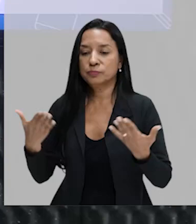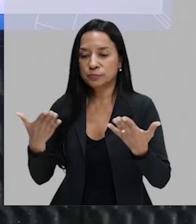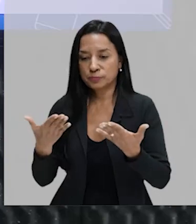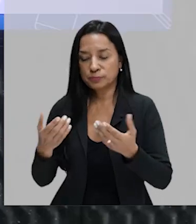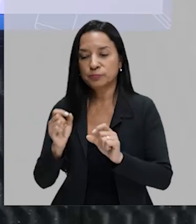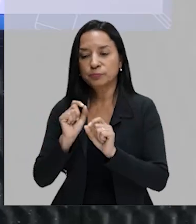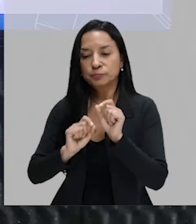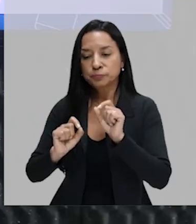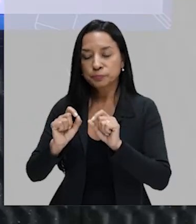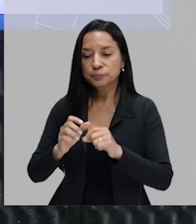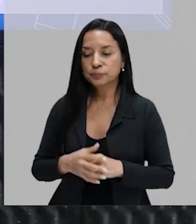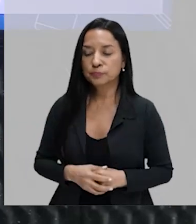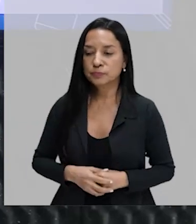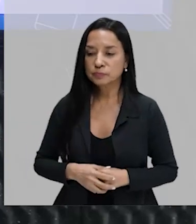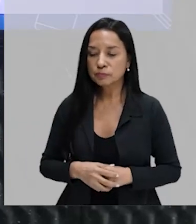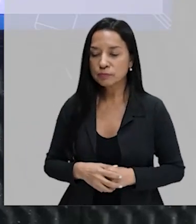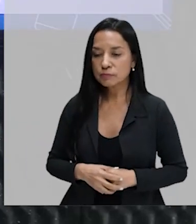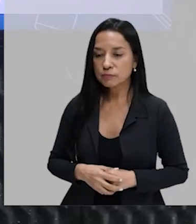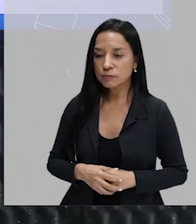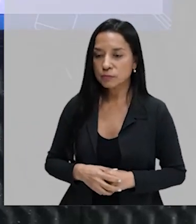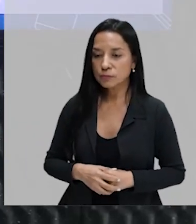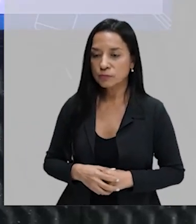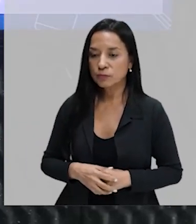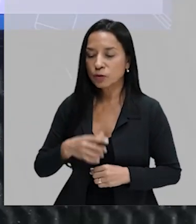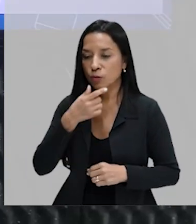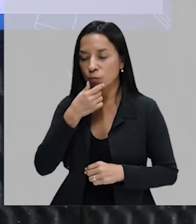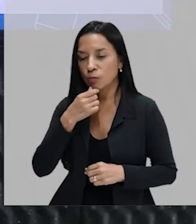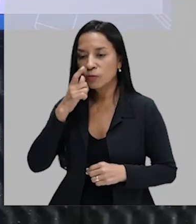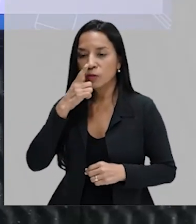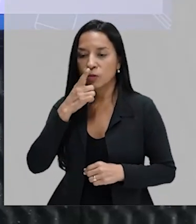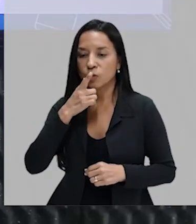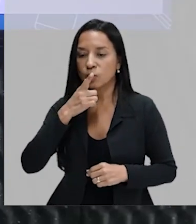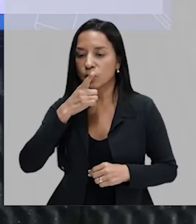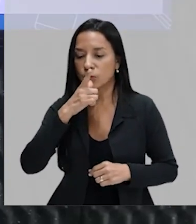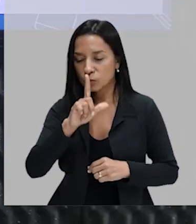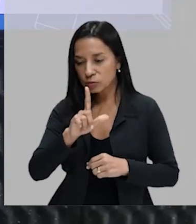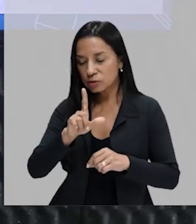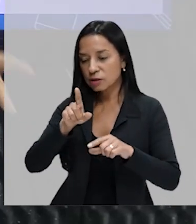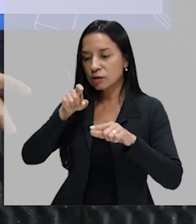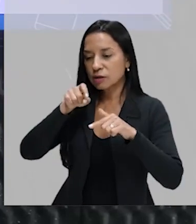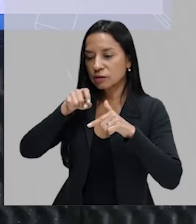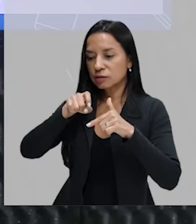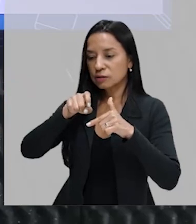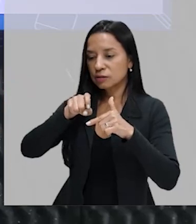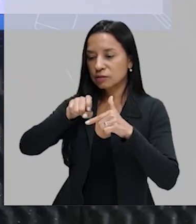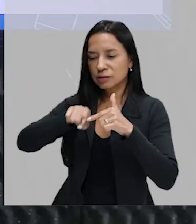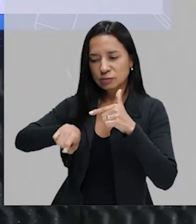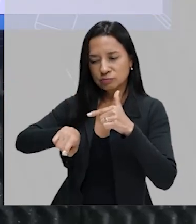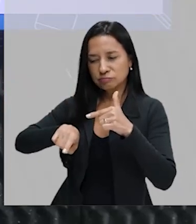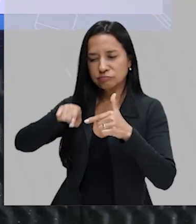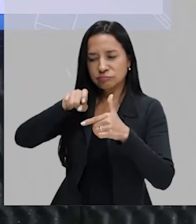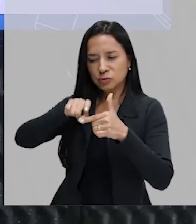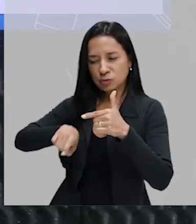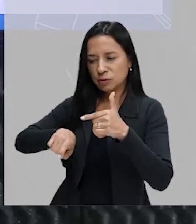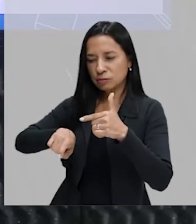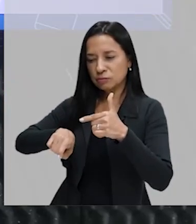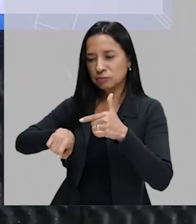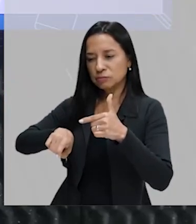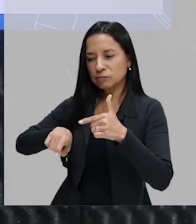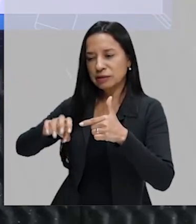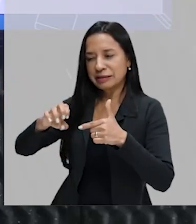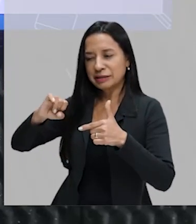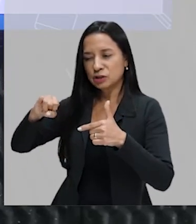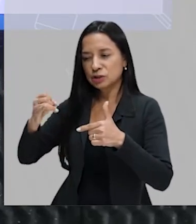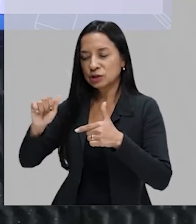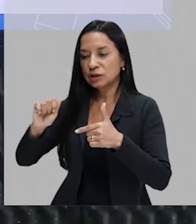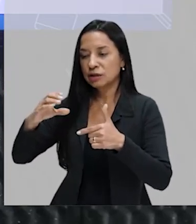o seguinte. O homem ele consegue urinar e ejacular ao mesmo tempo? Não. Por